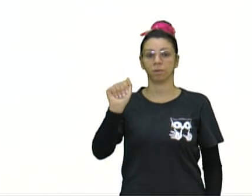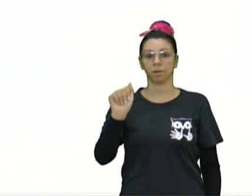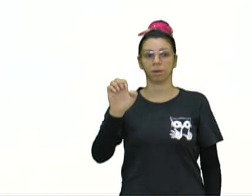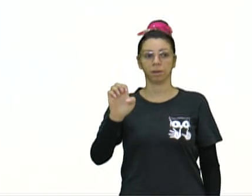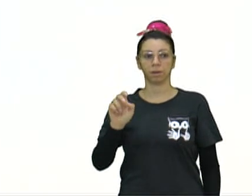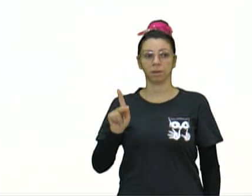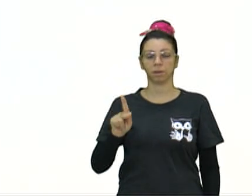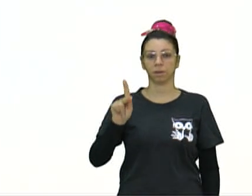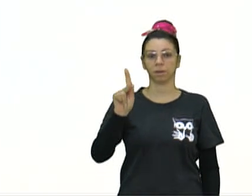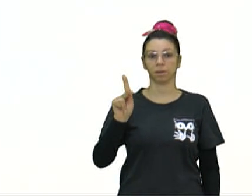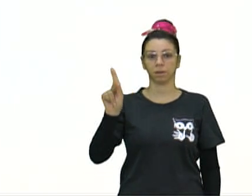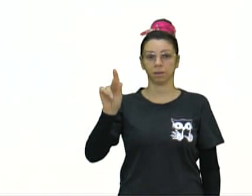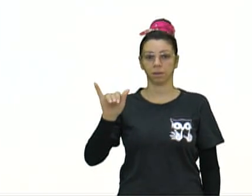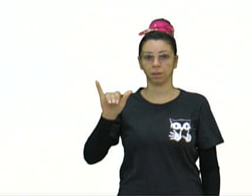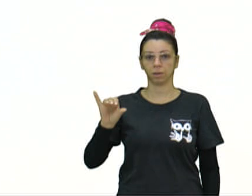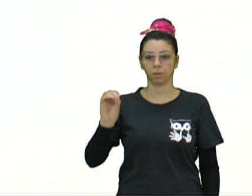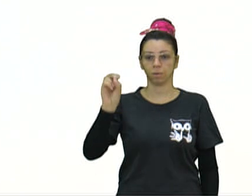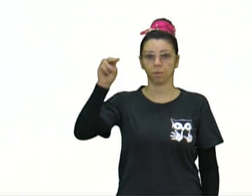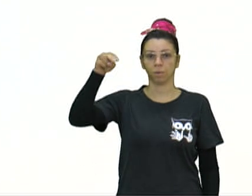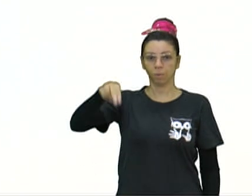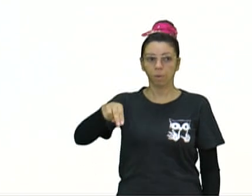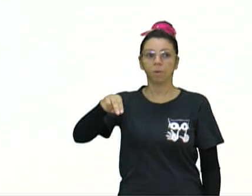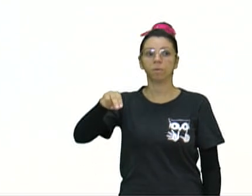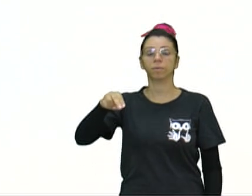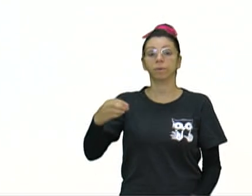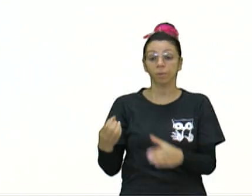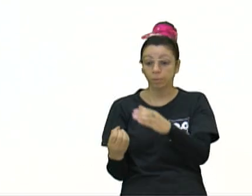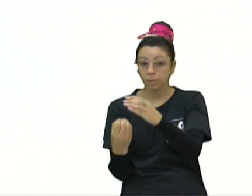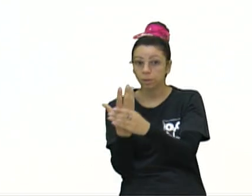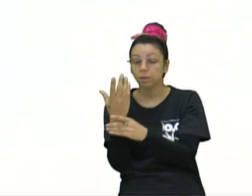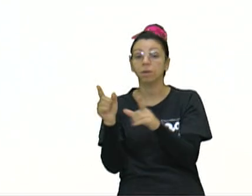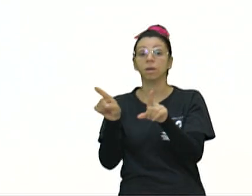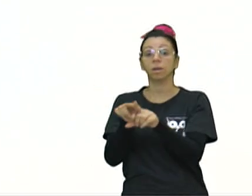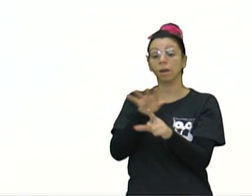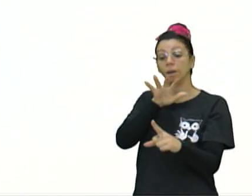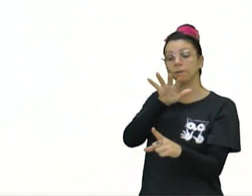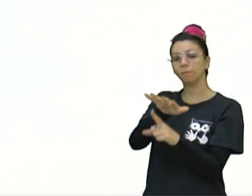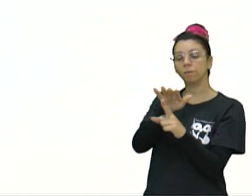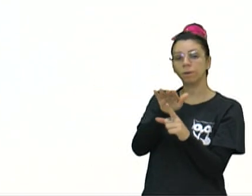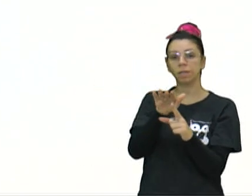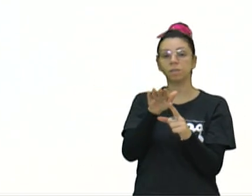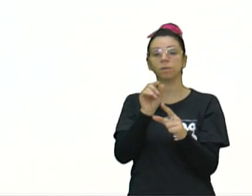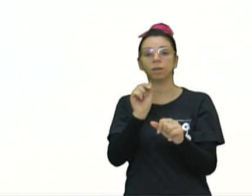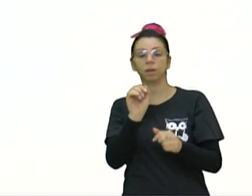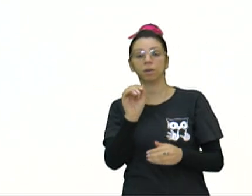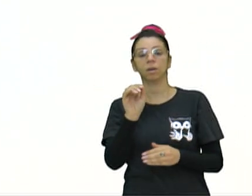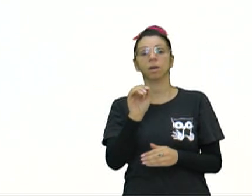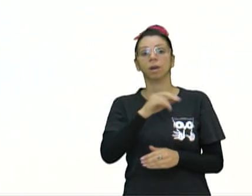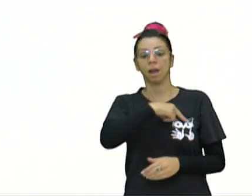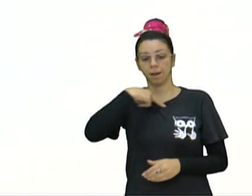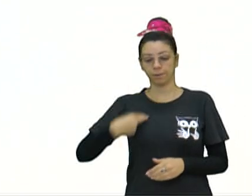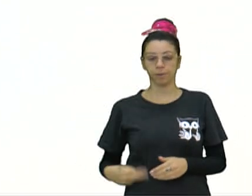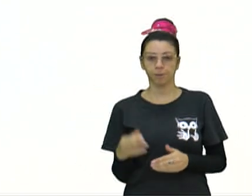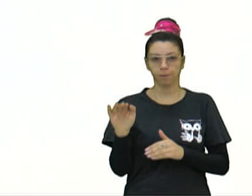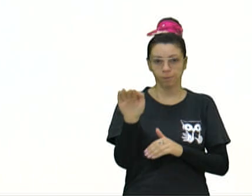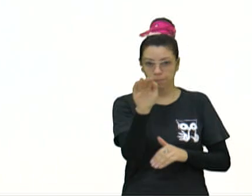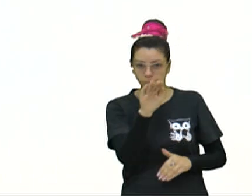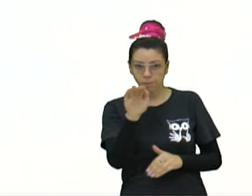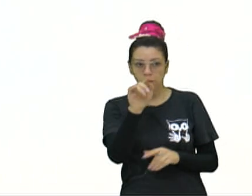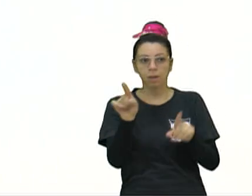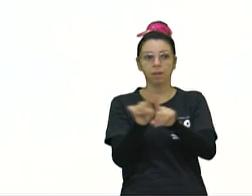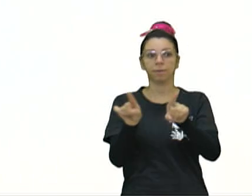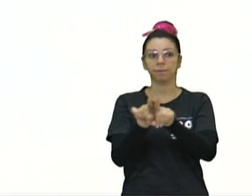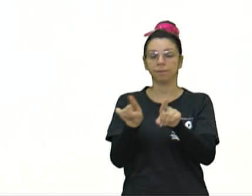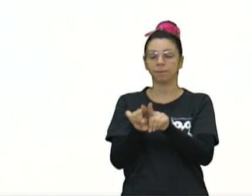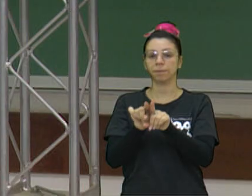e levou influência do quê? Do Kung Fu da China e do Karatê do Japão, né? Lembro lá, quando eles voltaram, eles trouxeram essas lutas com eles